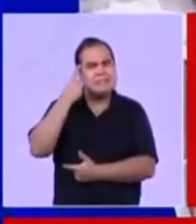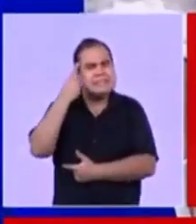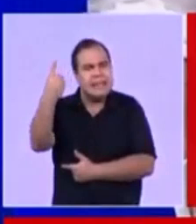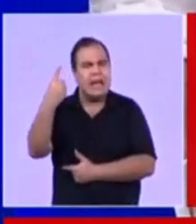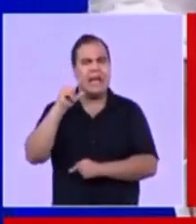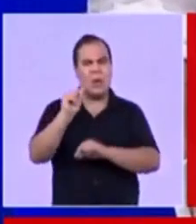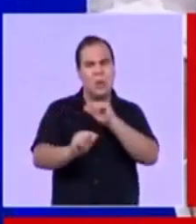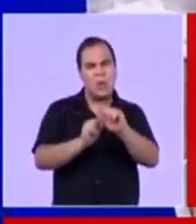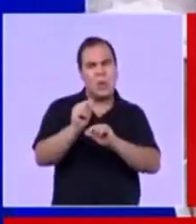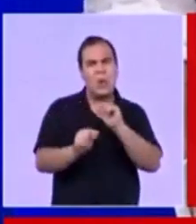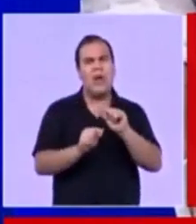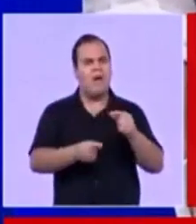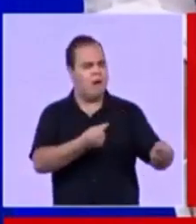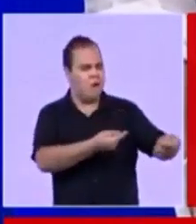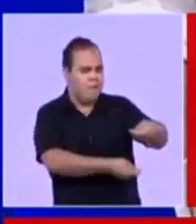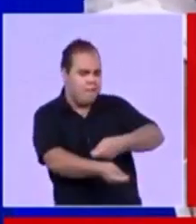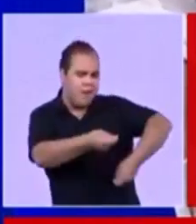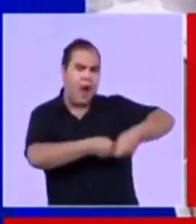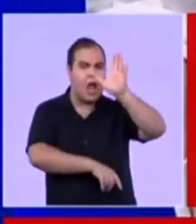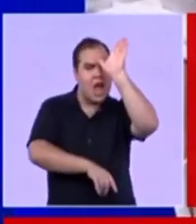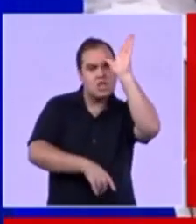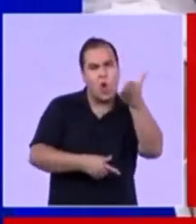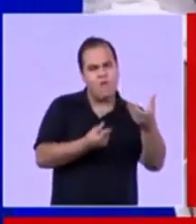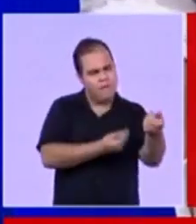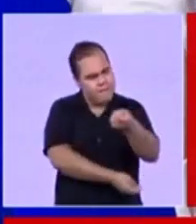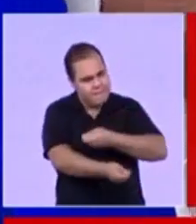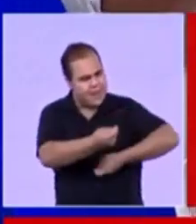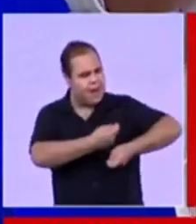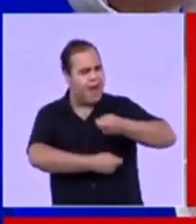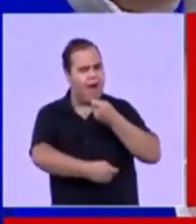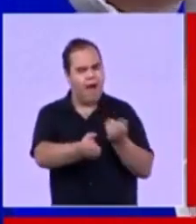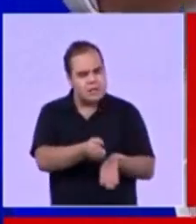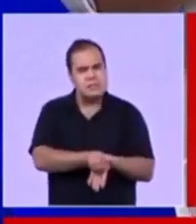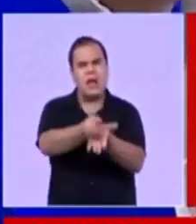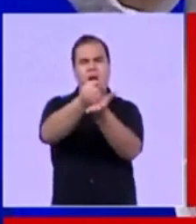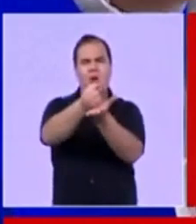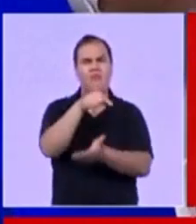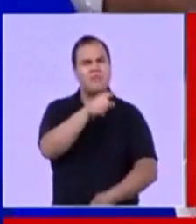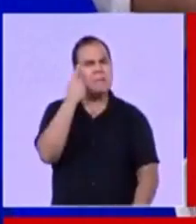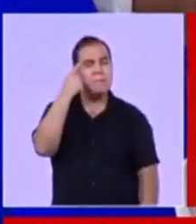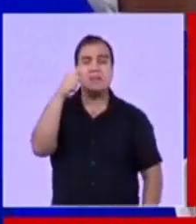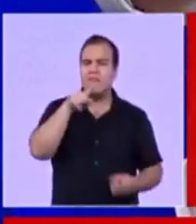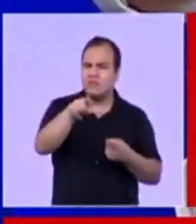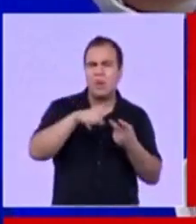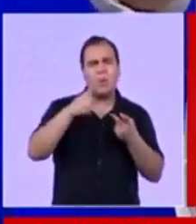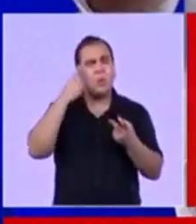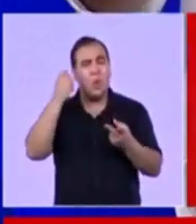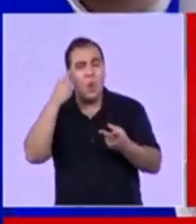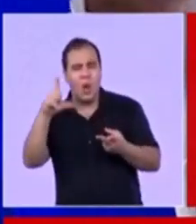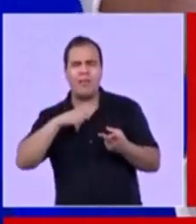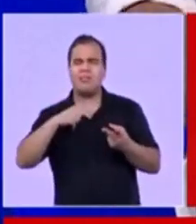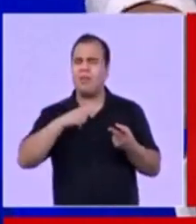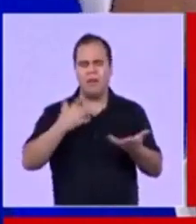de que o mercado resolve tudo de que o mercado é salvador de tudo é se deve você o Dória vocês